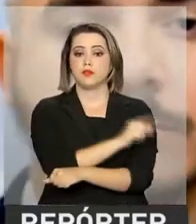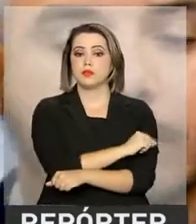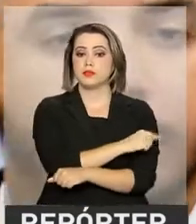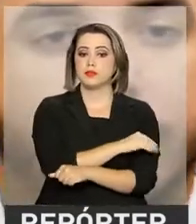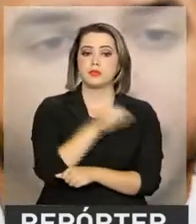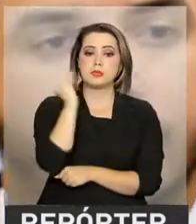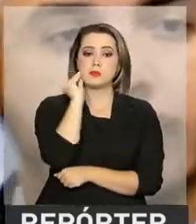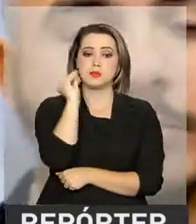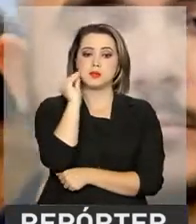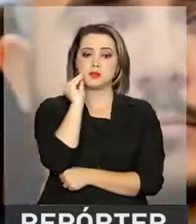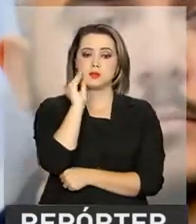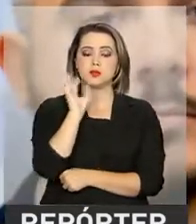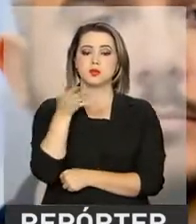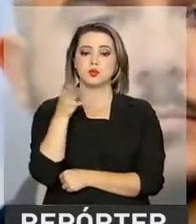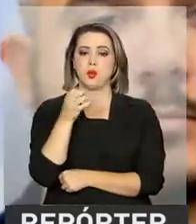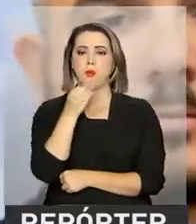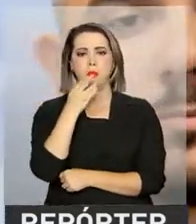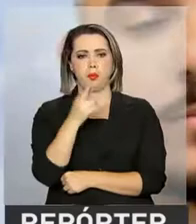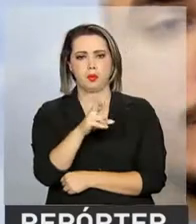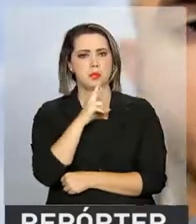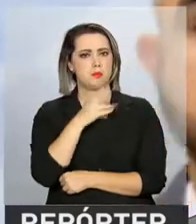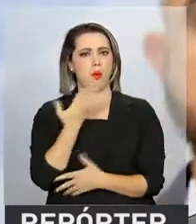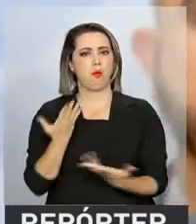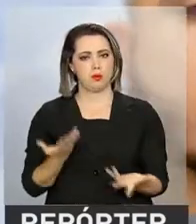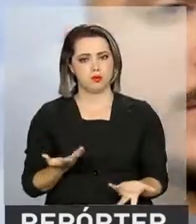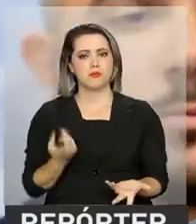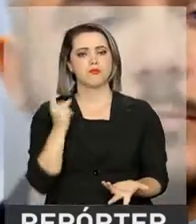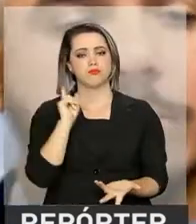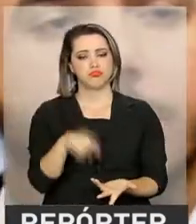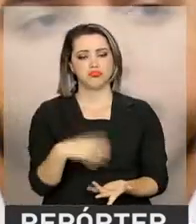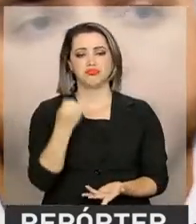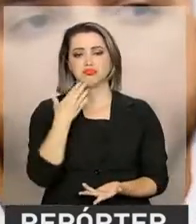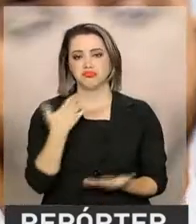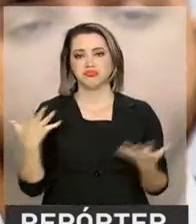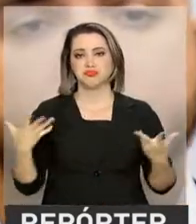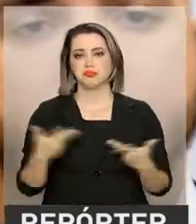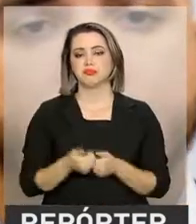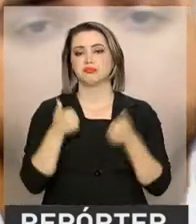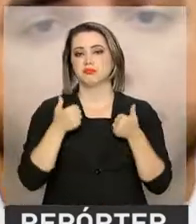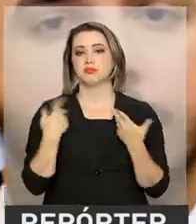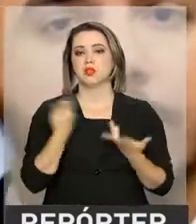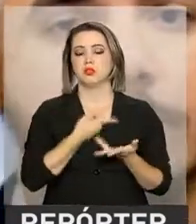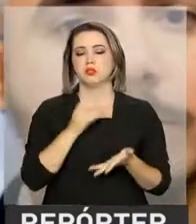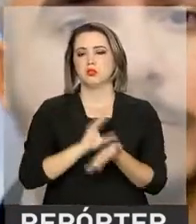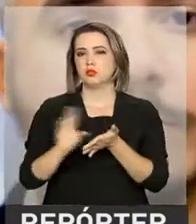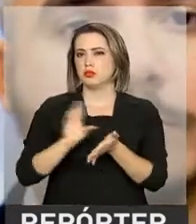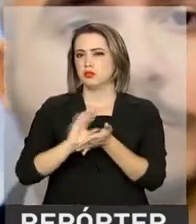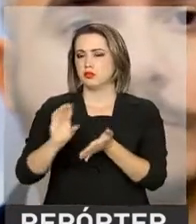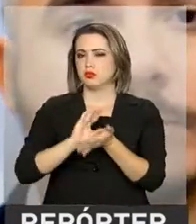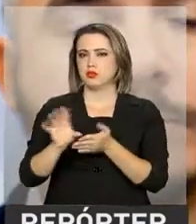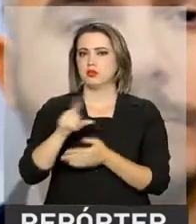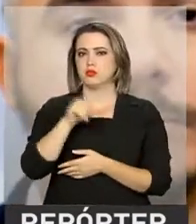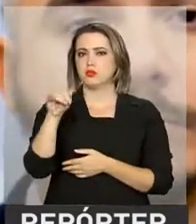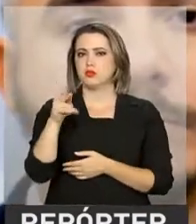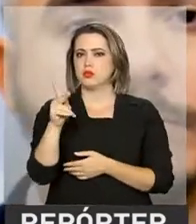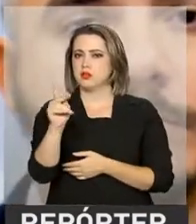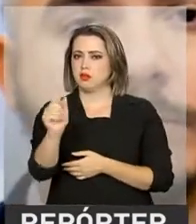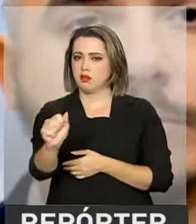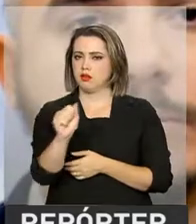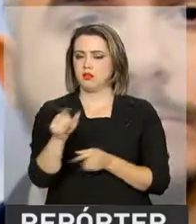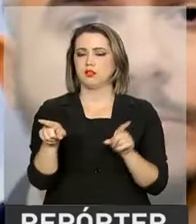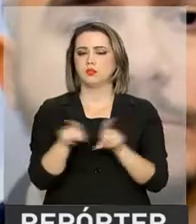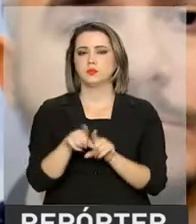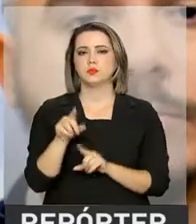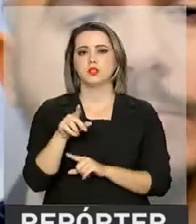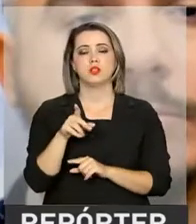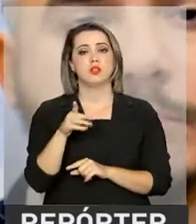dengue, muito, muito bom resultado, muito boa efetividade. Nós investimos nas vacinas da Zika, no Instituto Evandro Chagas,